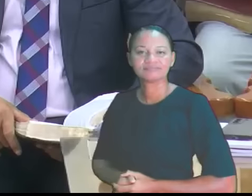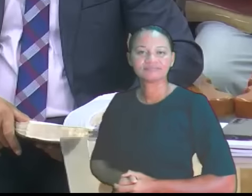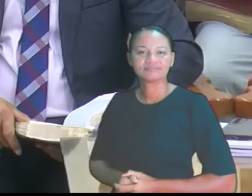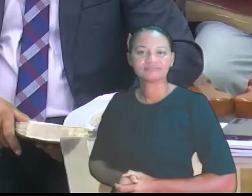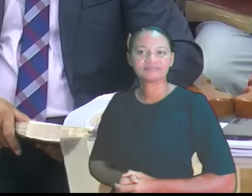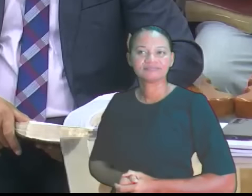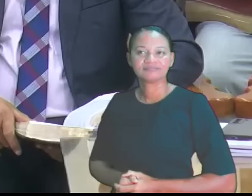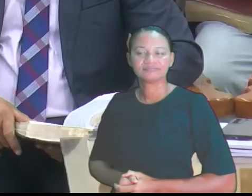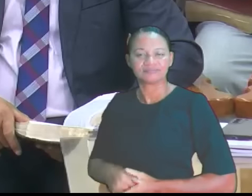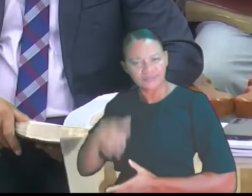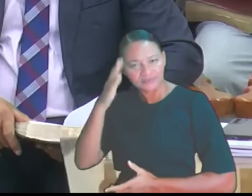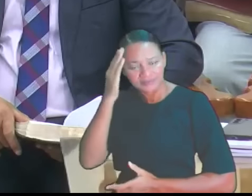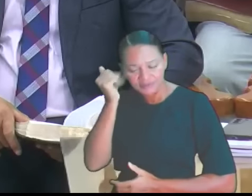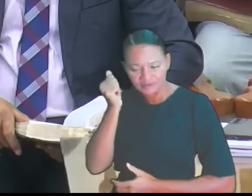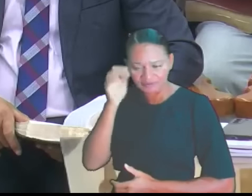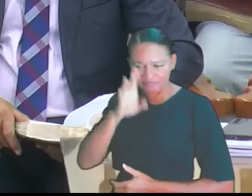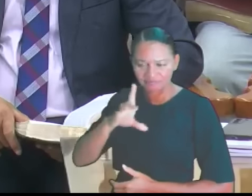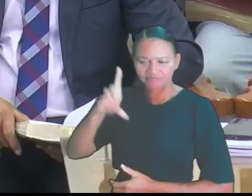Aí sabe o que Deus fez?